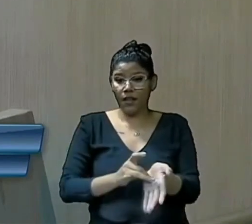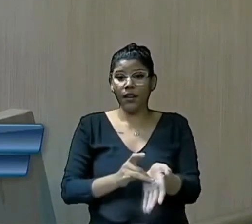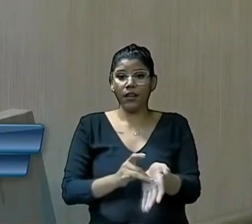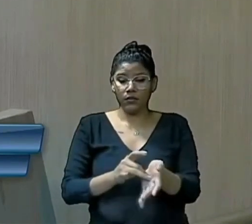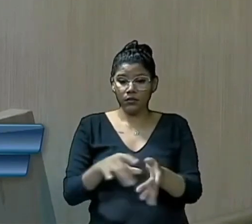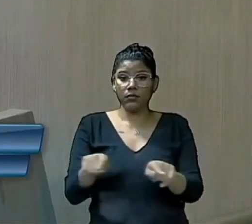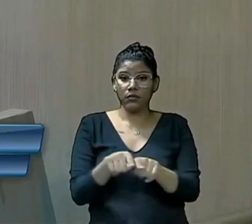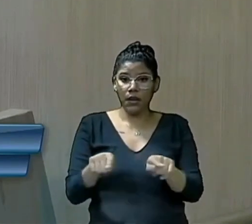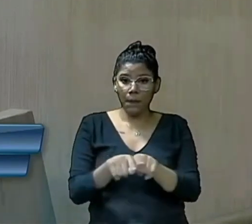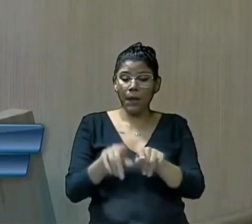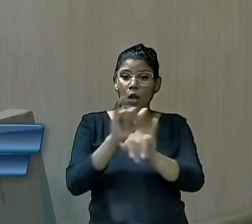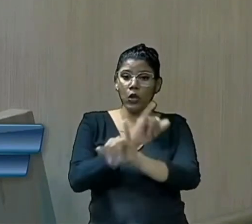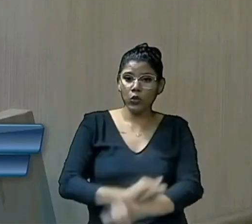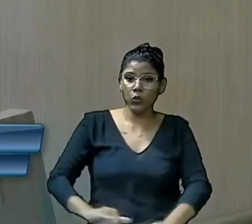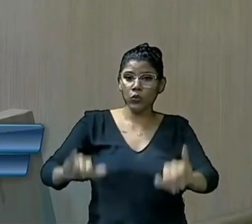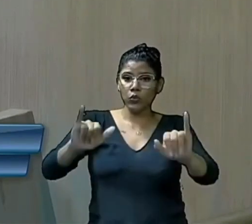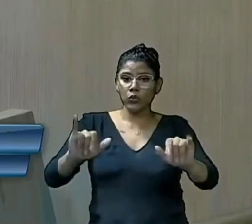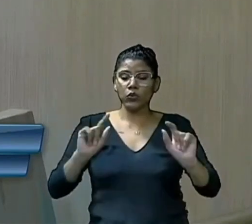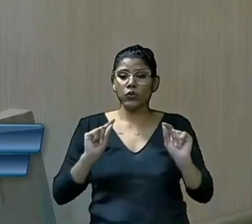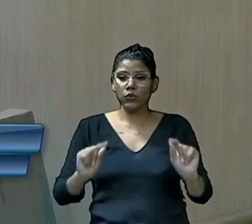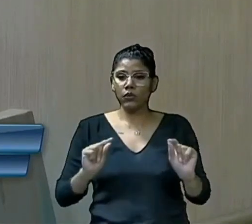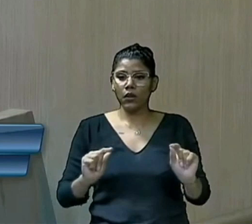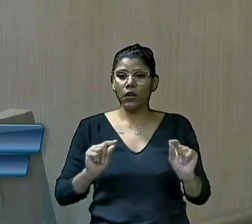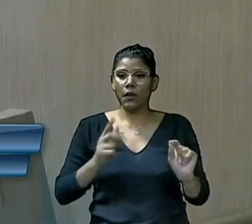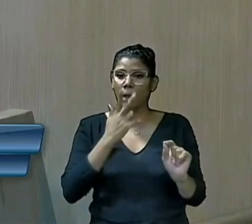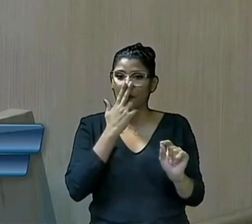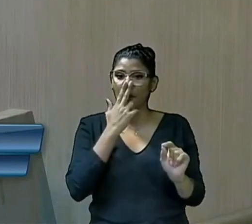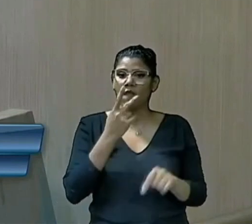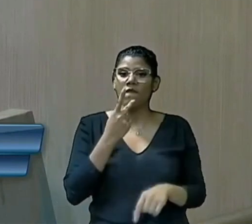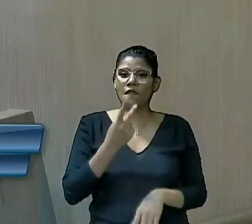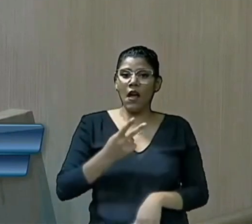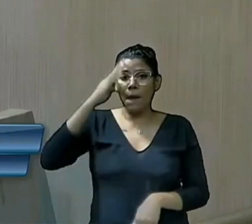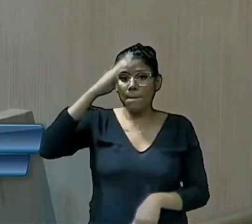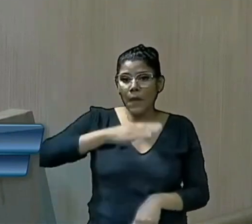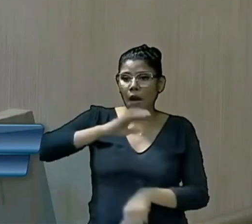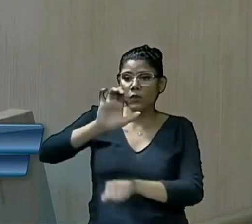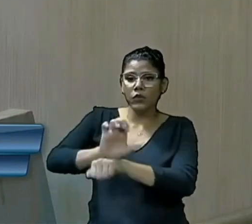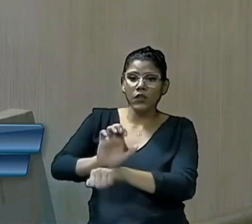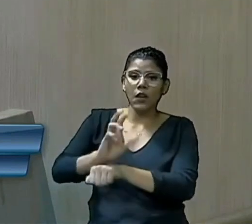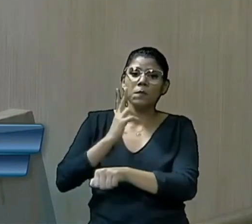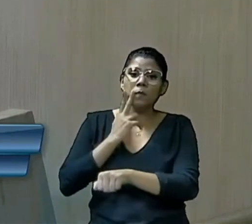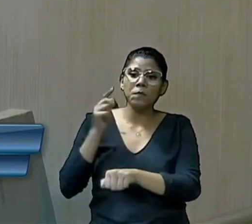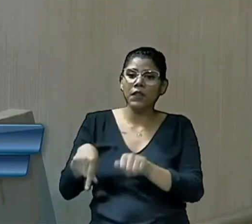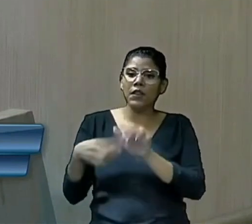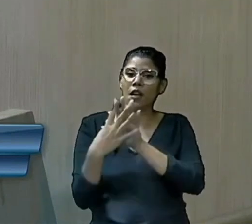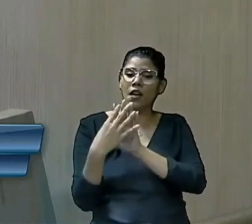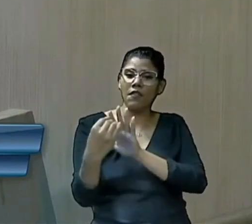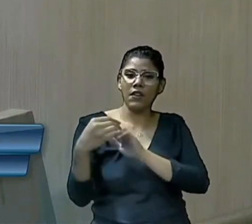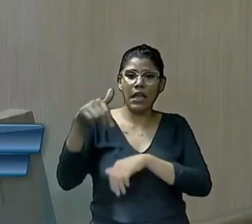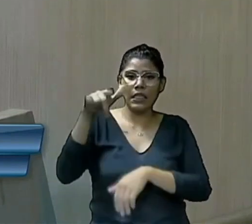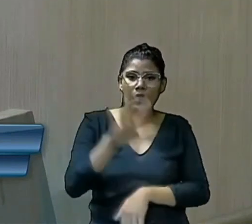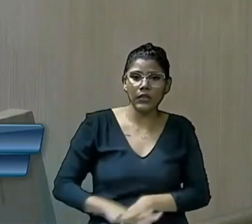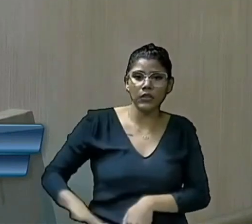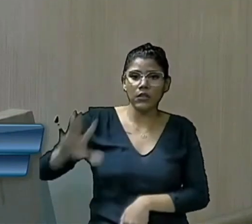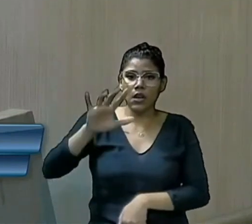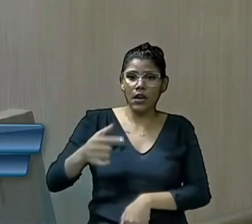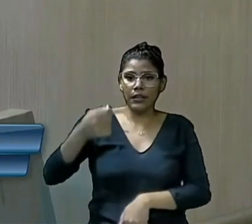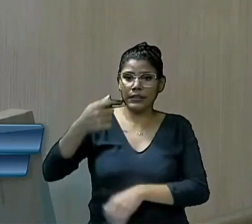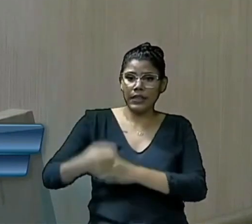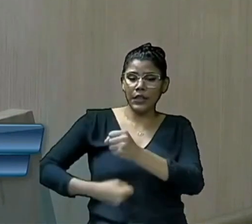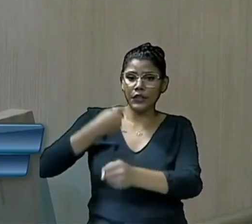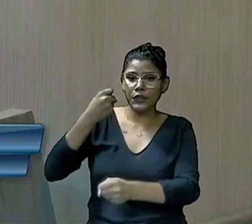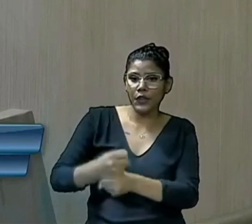e notícias que, infelizmente, falam mal do estado do Ceará, que é uma referência nacional, o estado que há